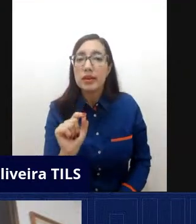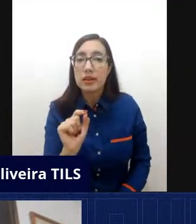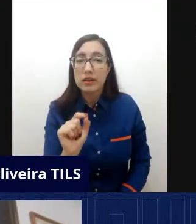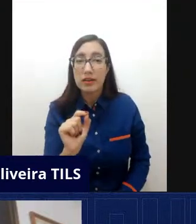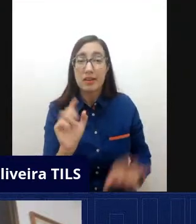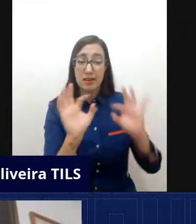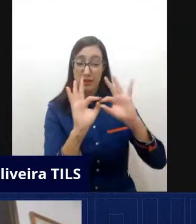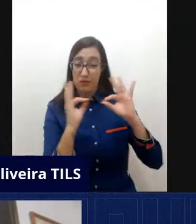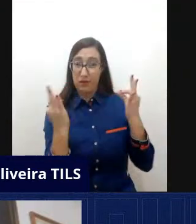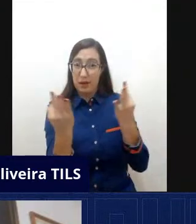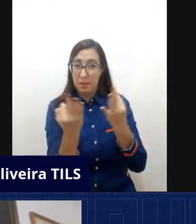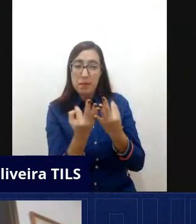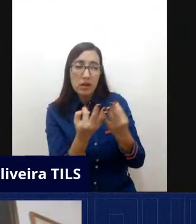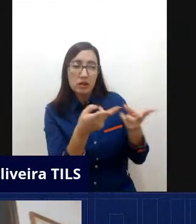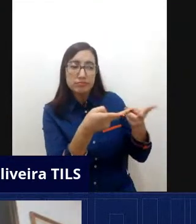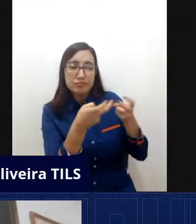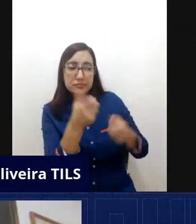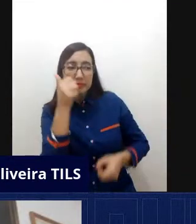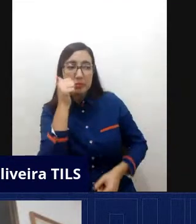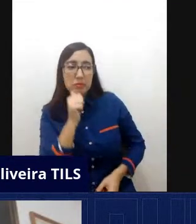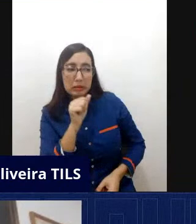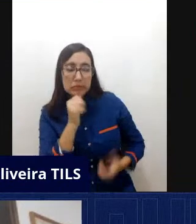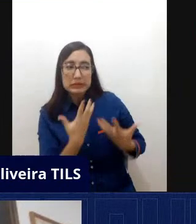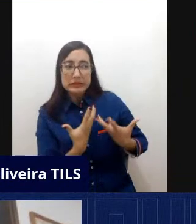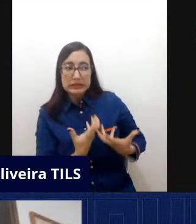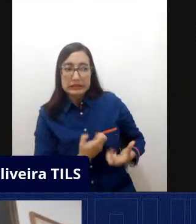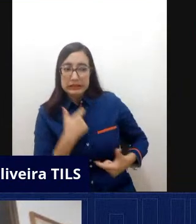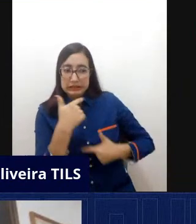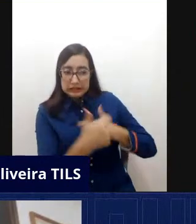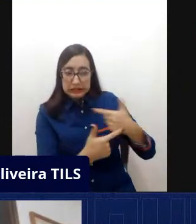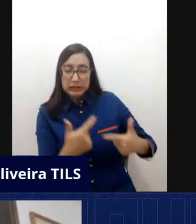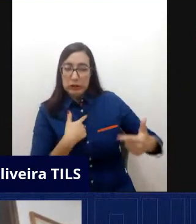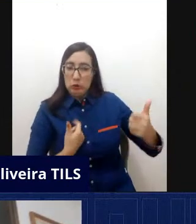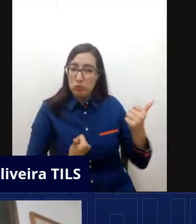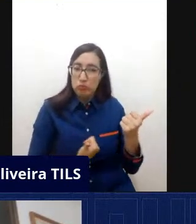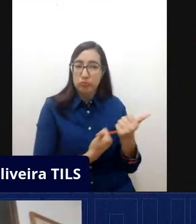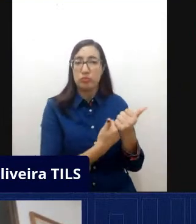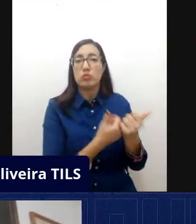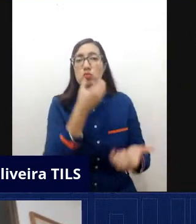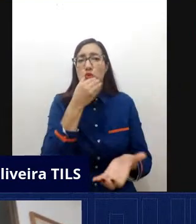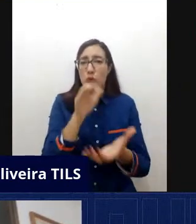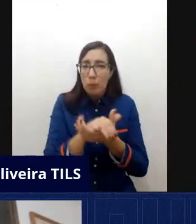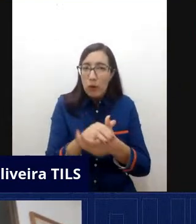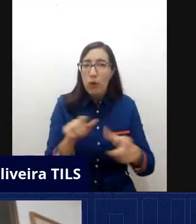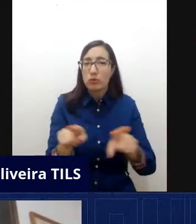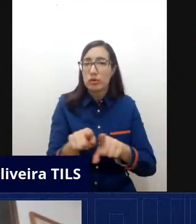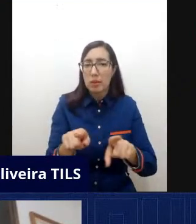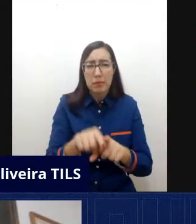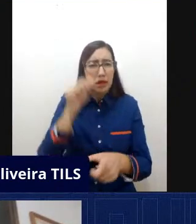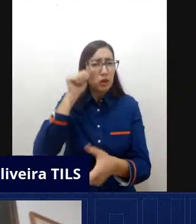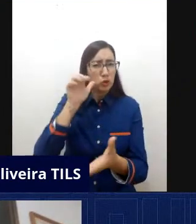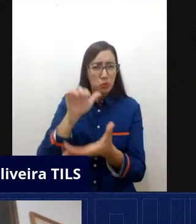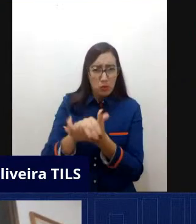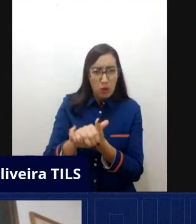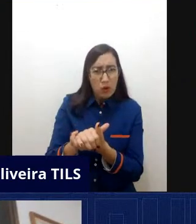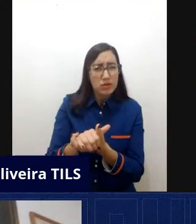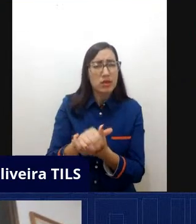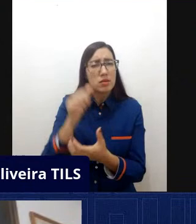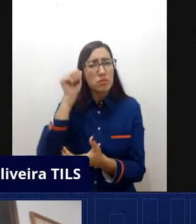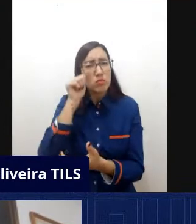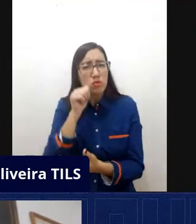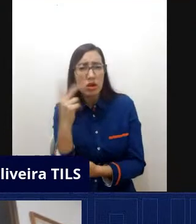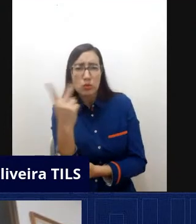organização mental do que tem que ser feito, né? Do que a gente chama do planejamento, da execução, do trabalho com os filhos,